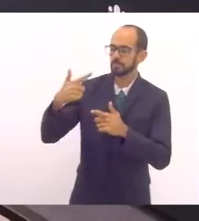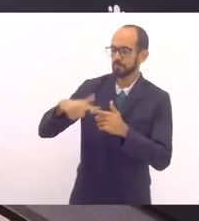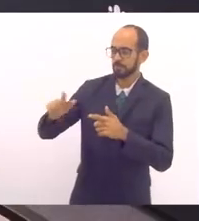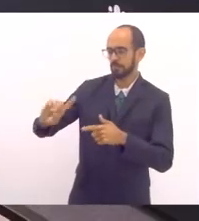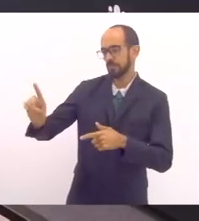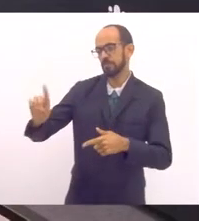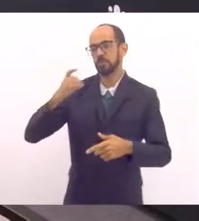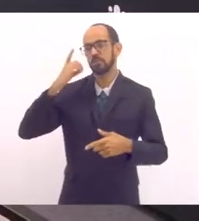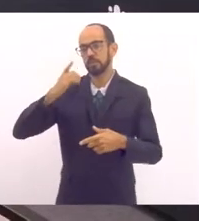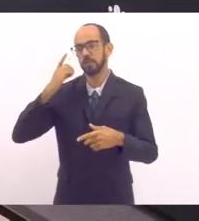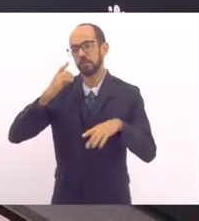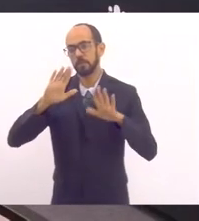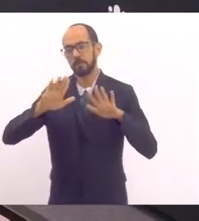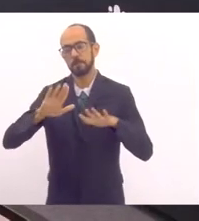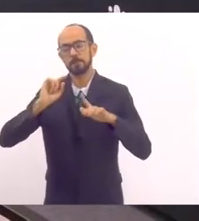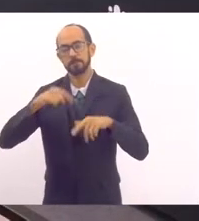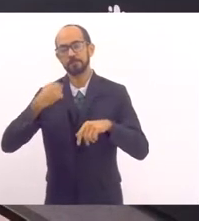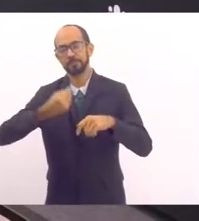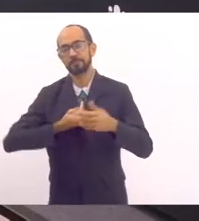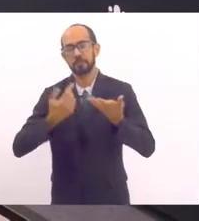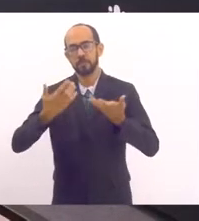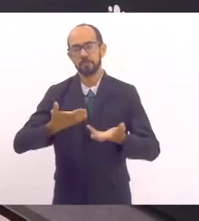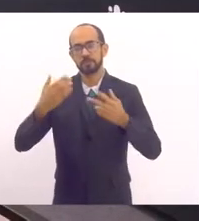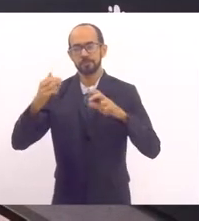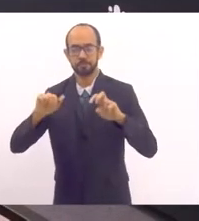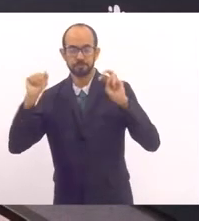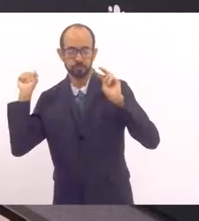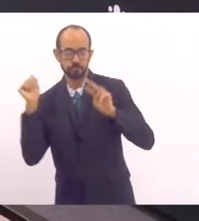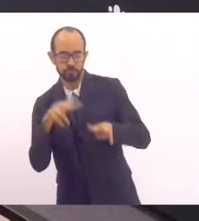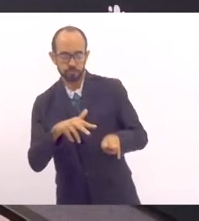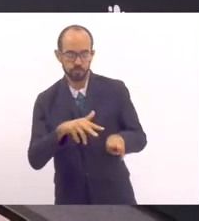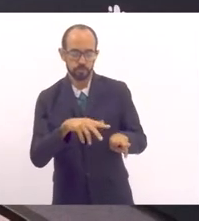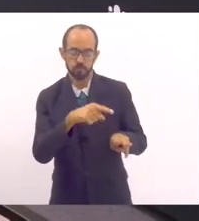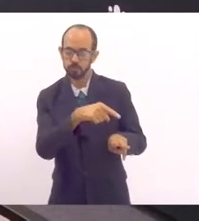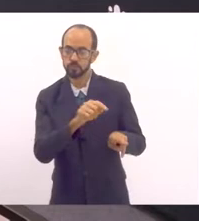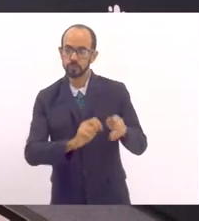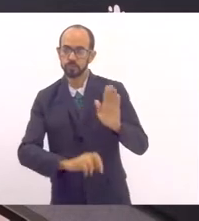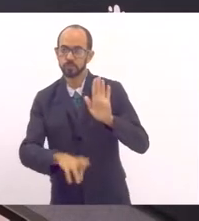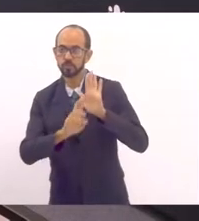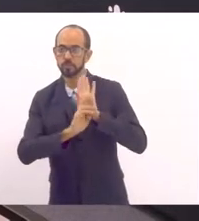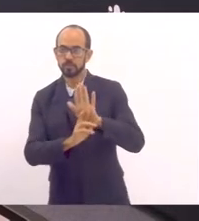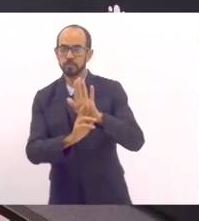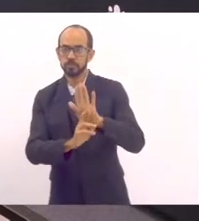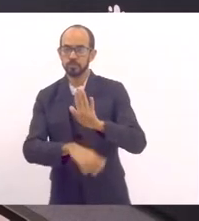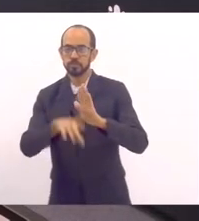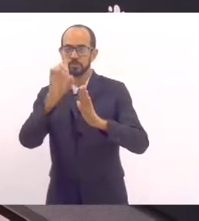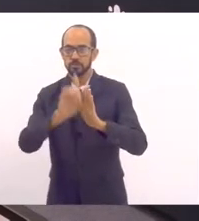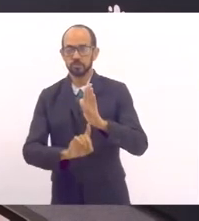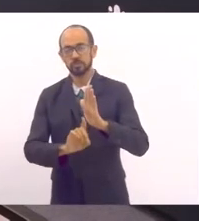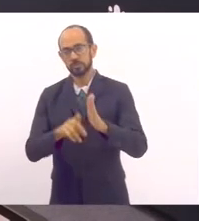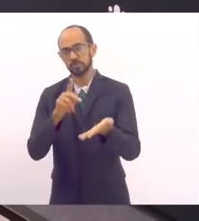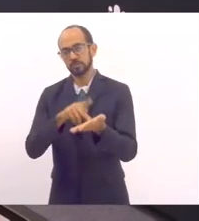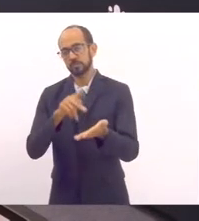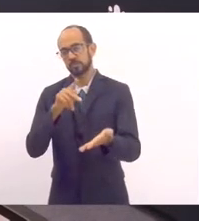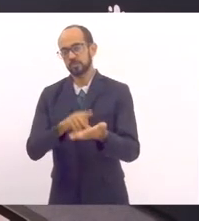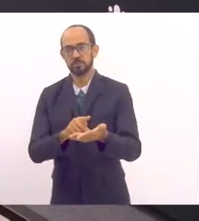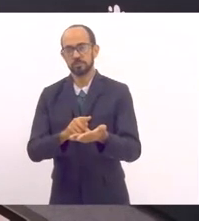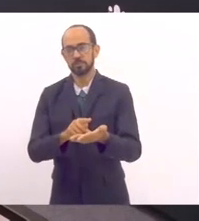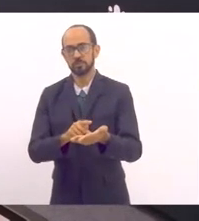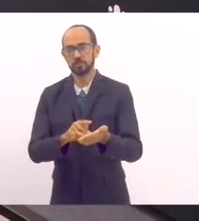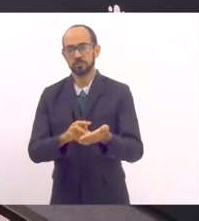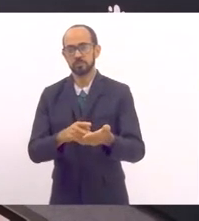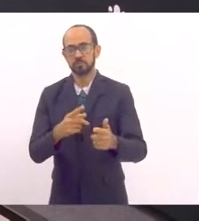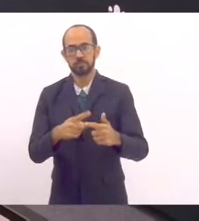traz soluções, mas a gente quer ser visto como uma instância de direito, de fato, né? Porque o que o